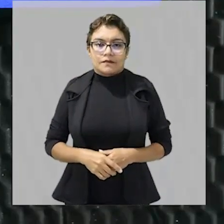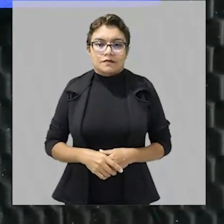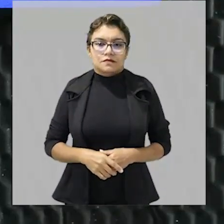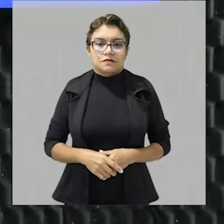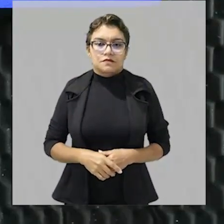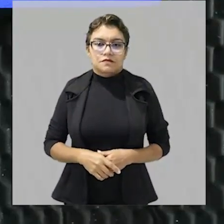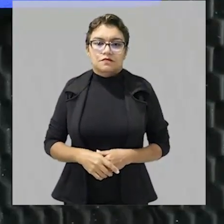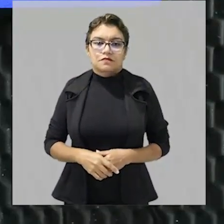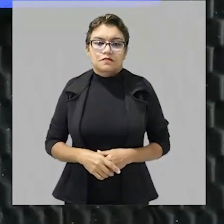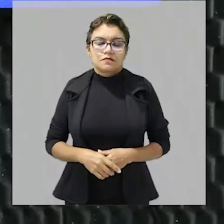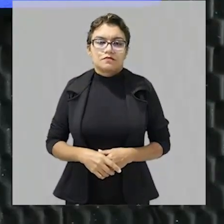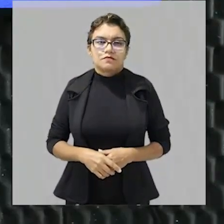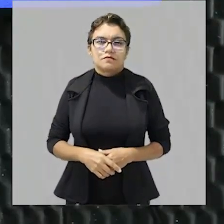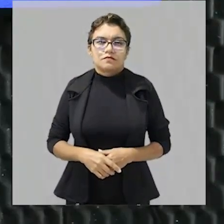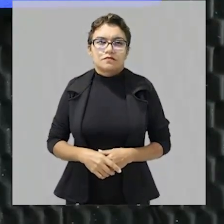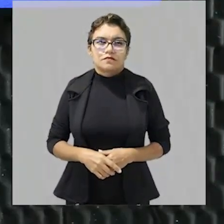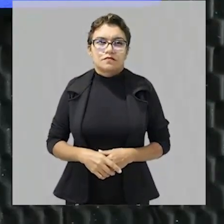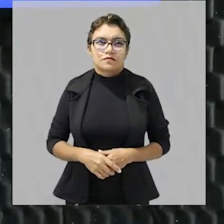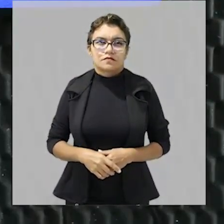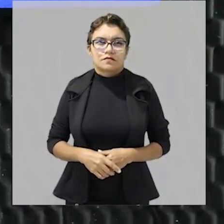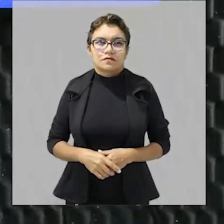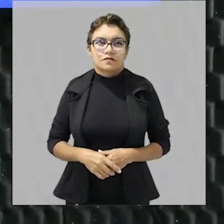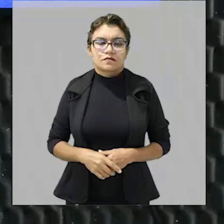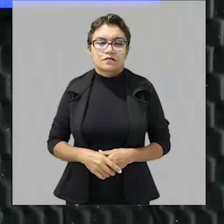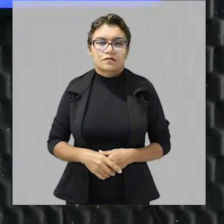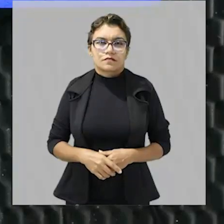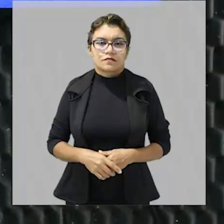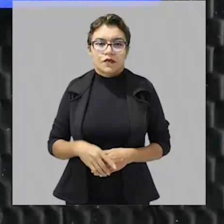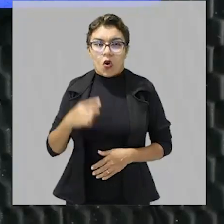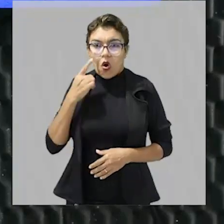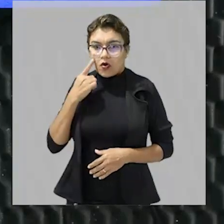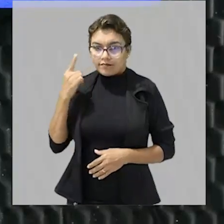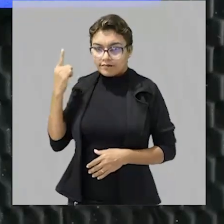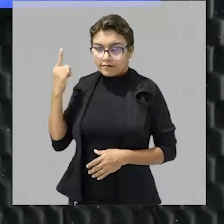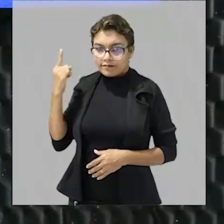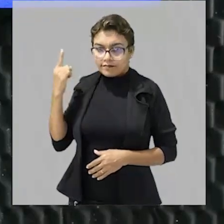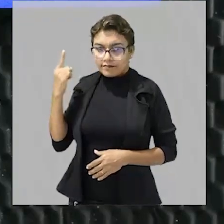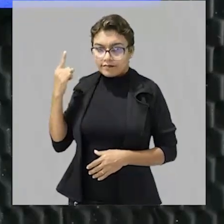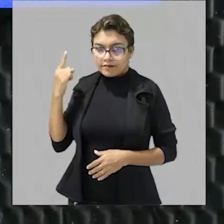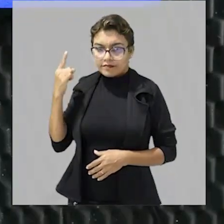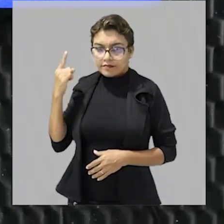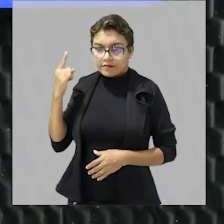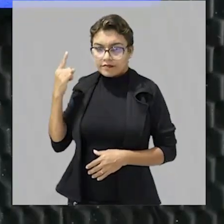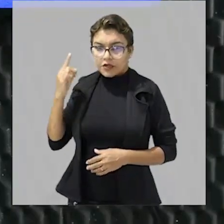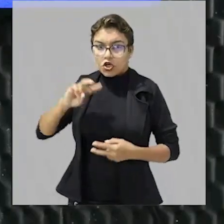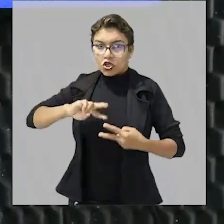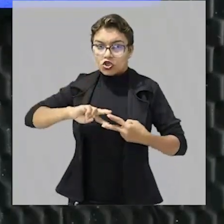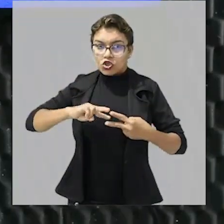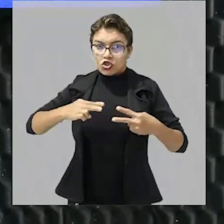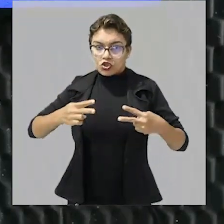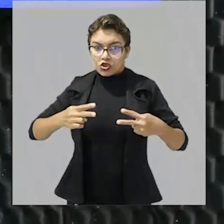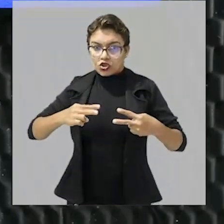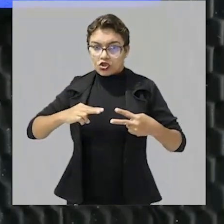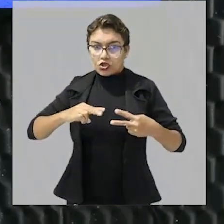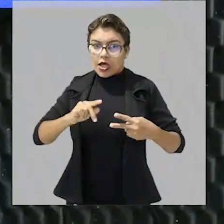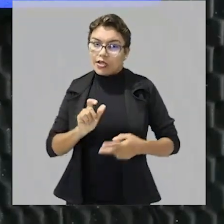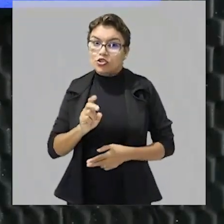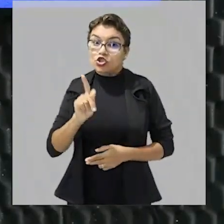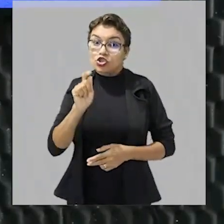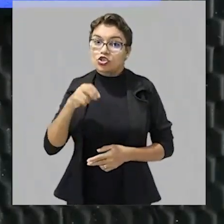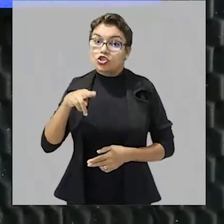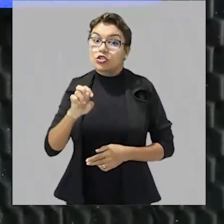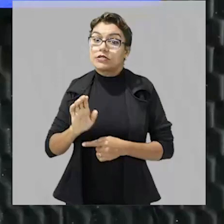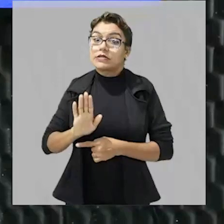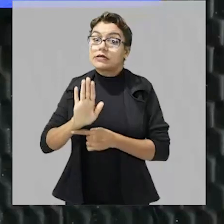A imunidade contra alguns vírus, né? Foi esse presente que ganhamos dos neandertais. No texto, a palavra presente diz respeito à imunidade contra